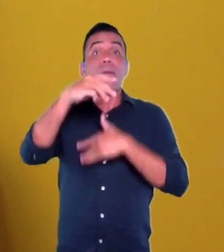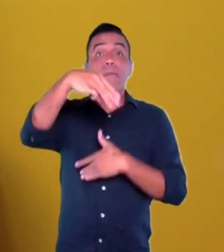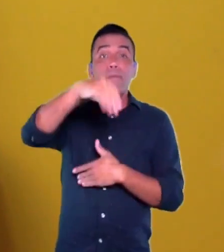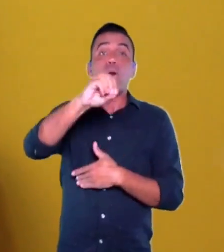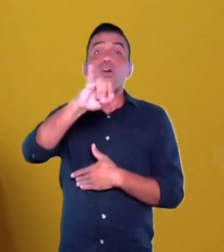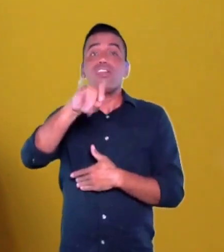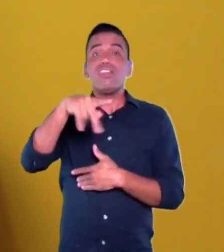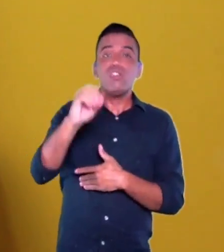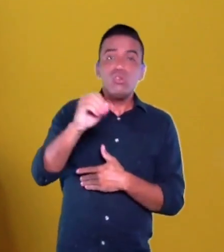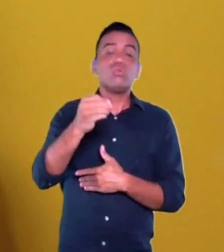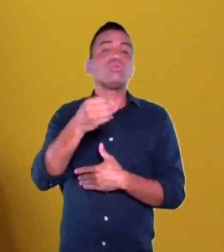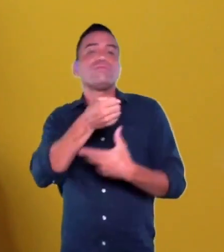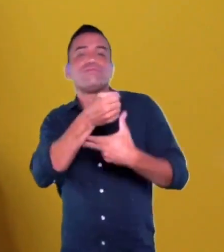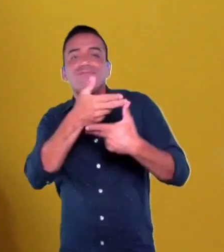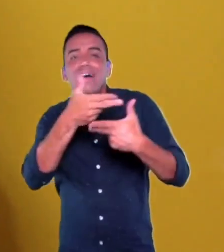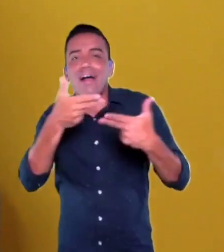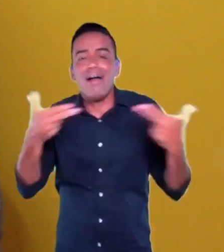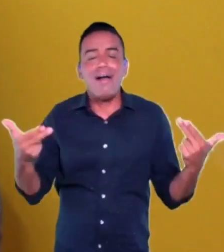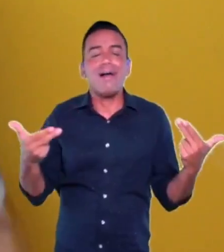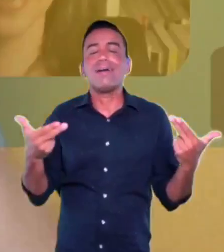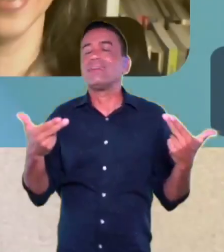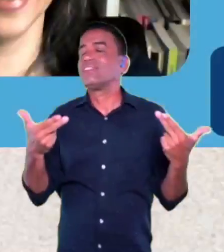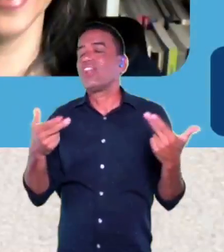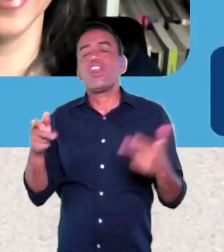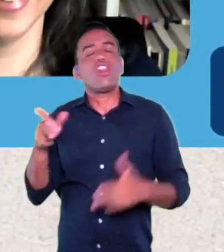Editora Autêntica. Nossa, que currículo maravilhoso!